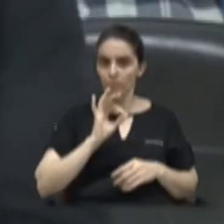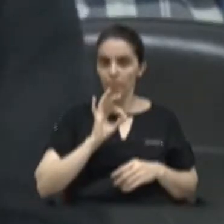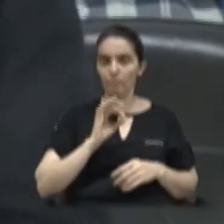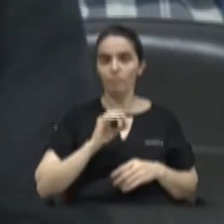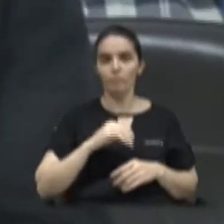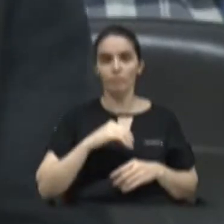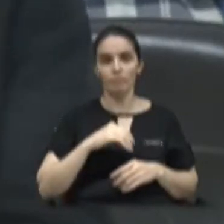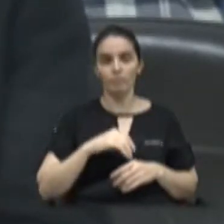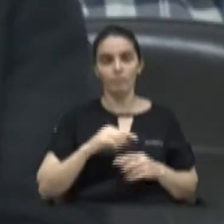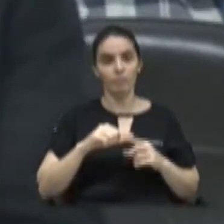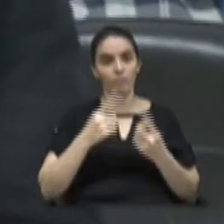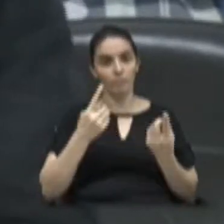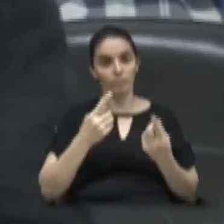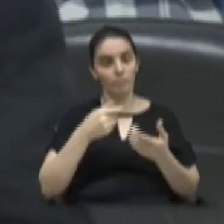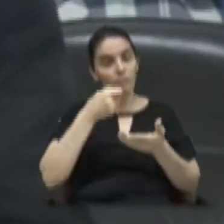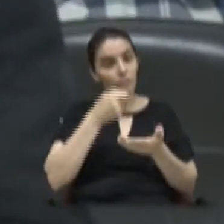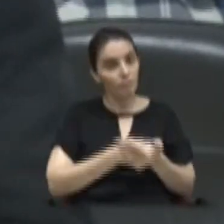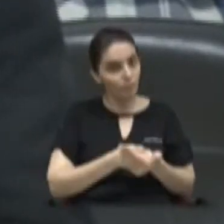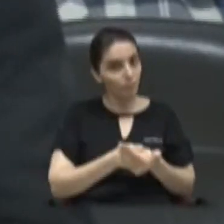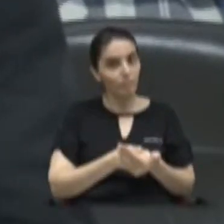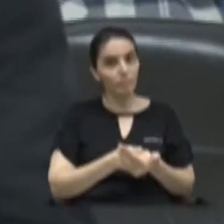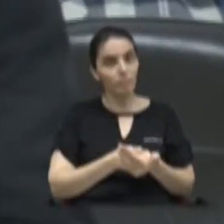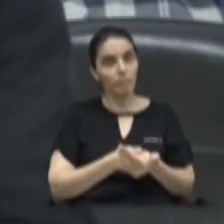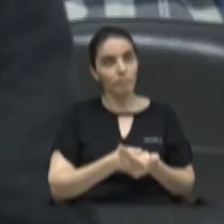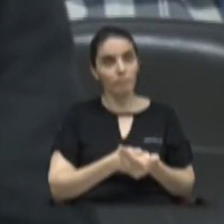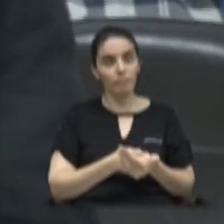nós pagamos, senhores vereadores?